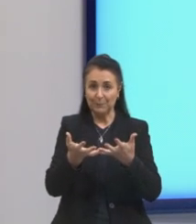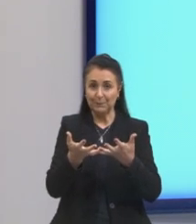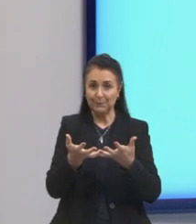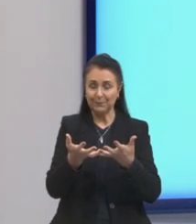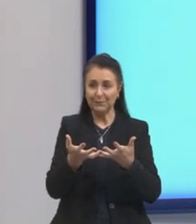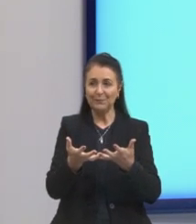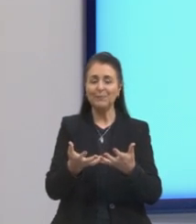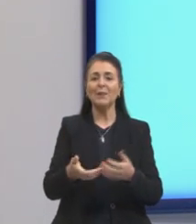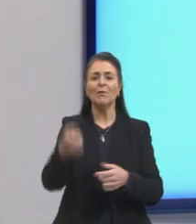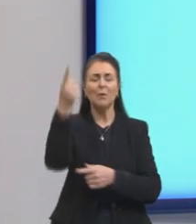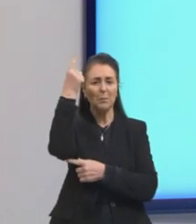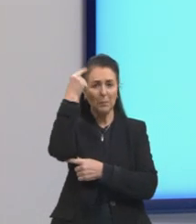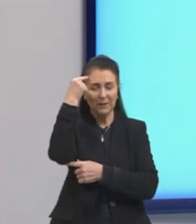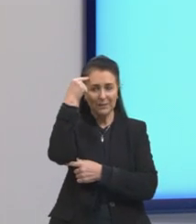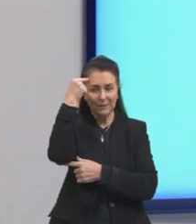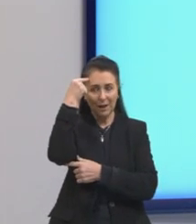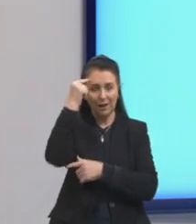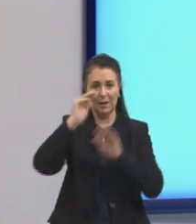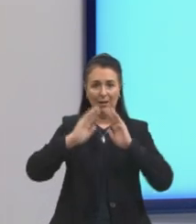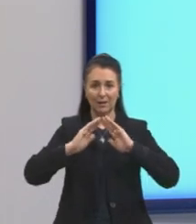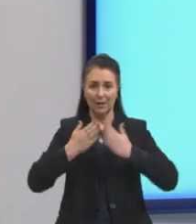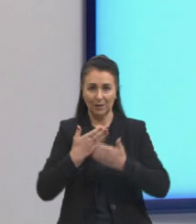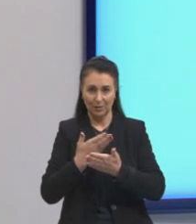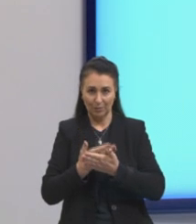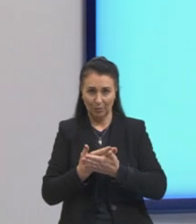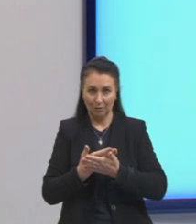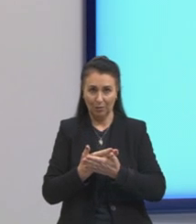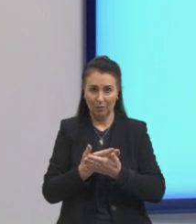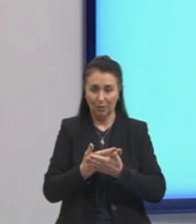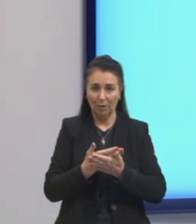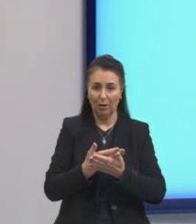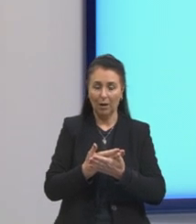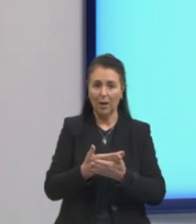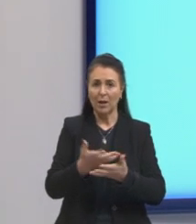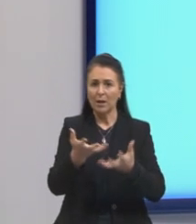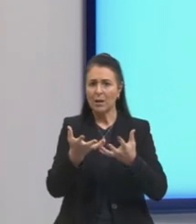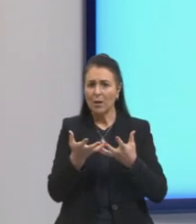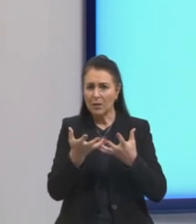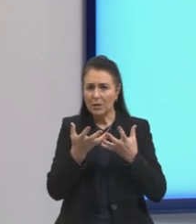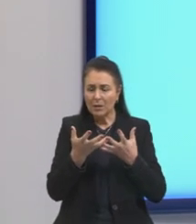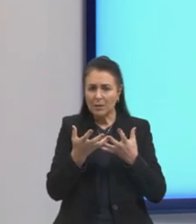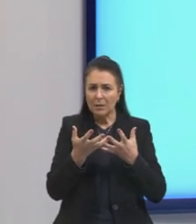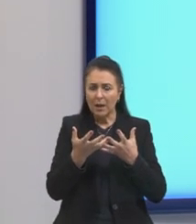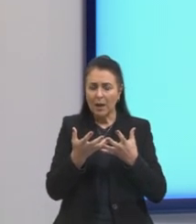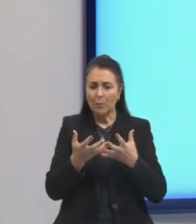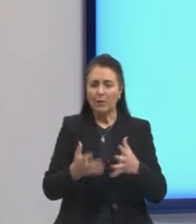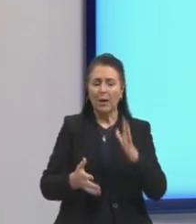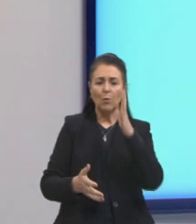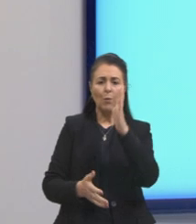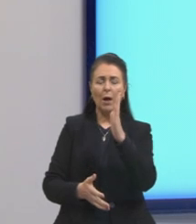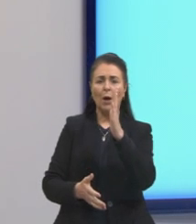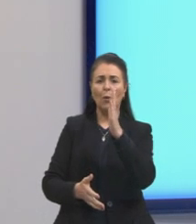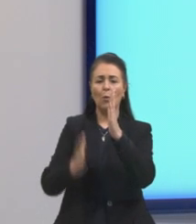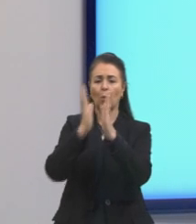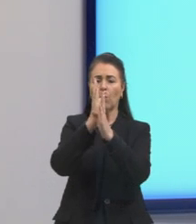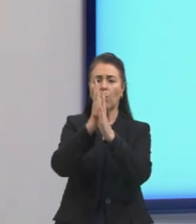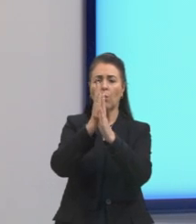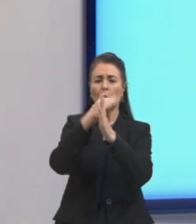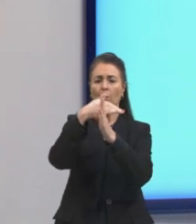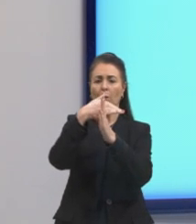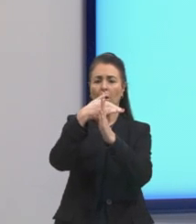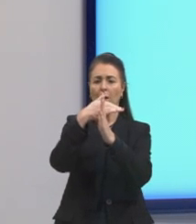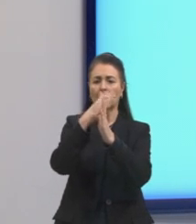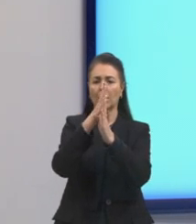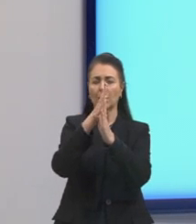se eu for pensar na escola e que quiser determinar qual quadrante a escola Em qual